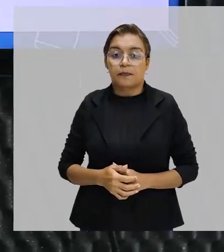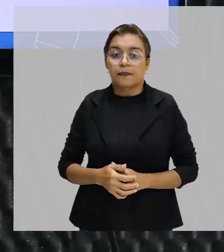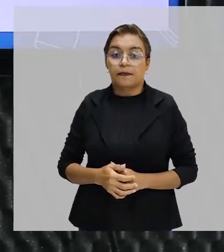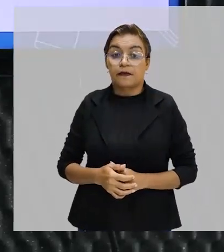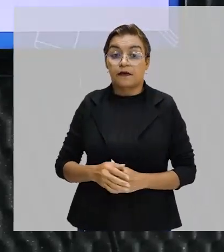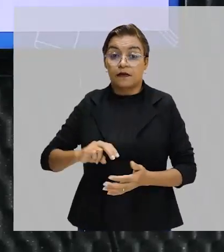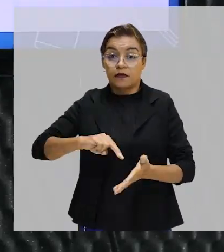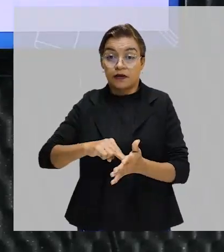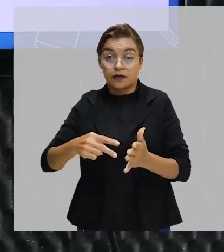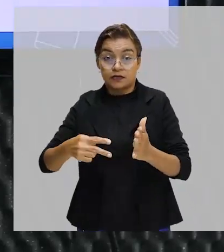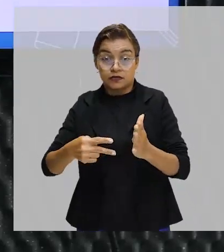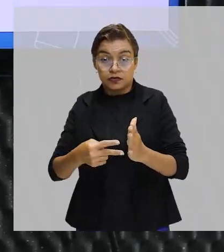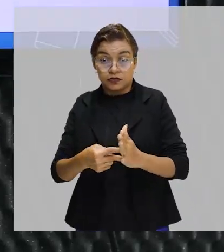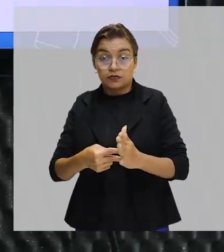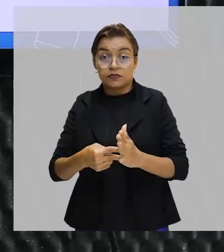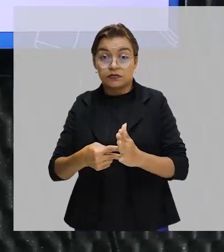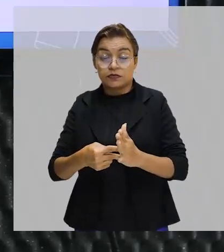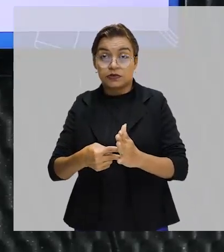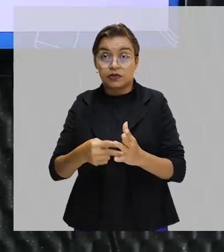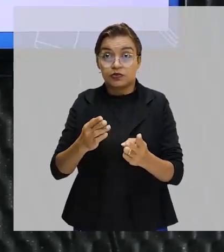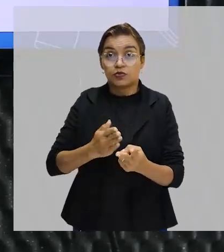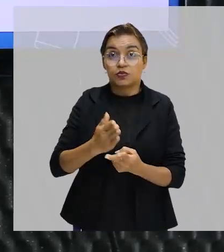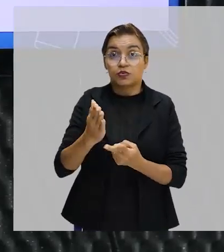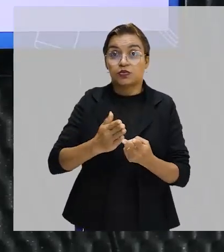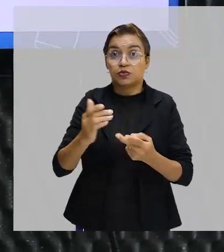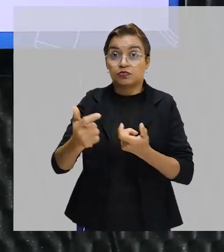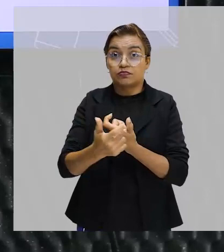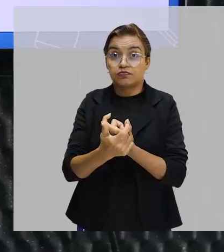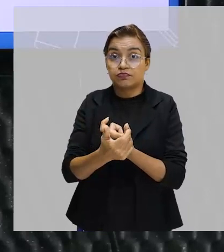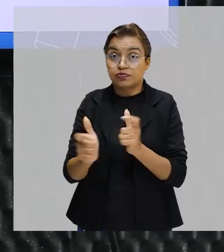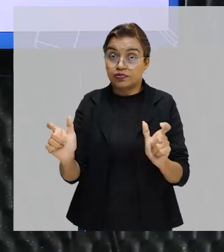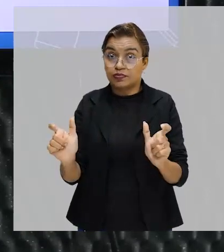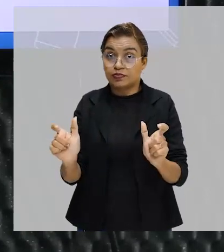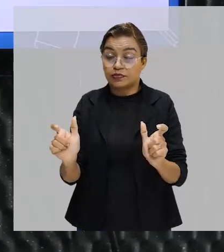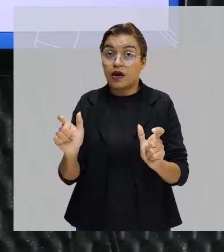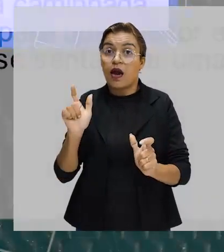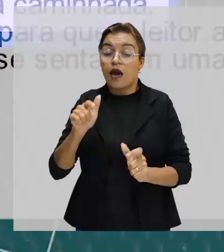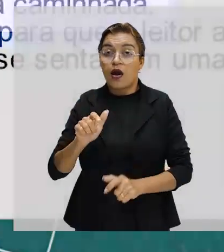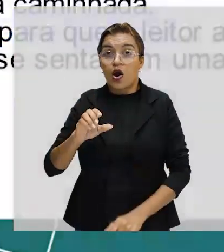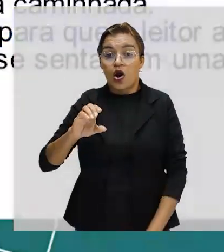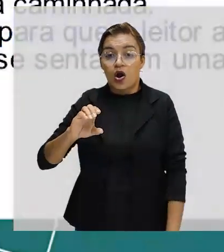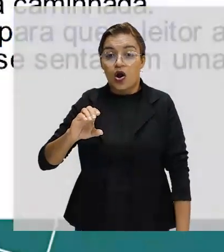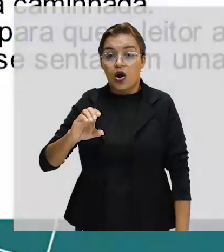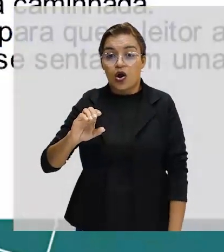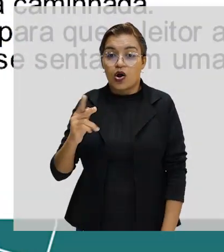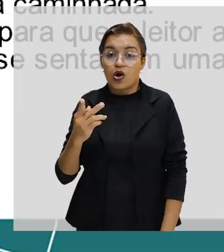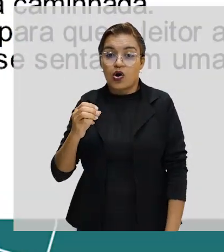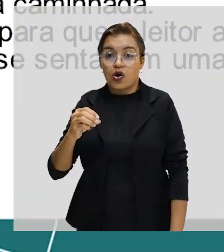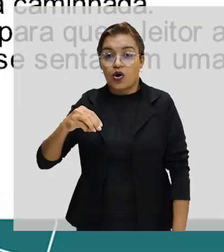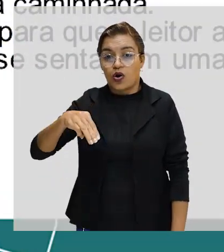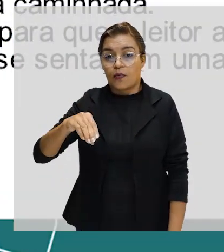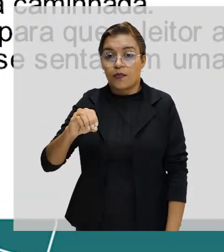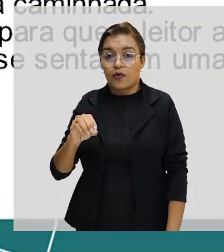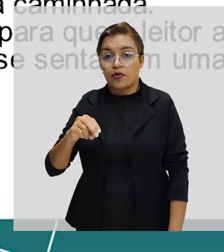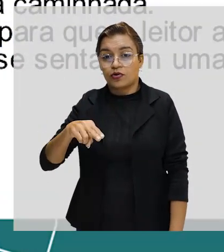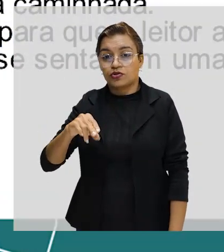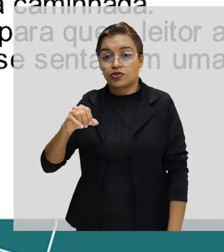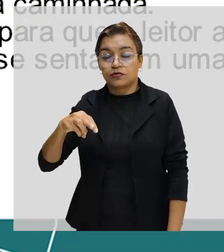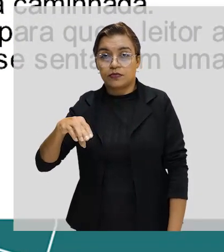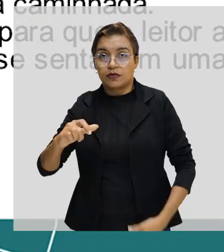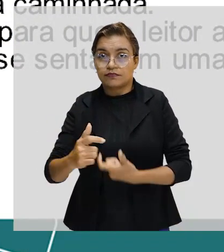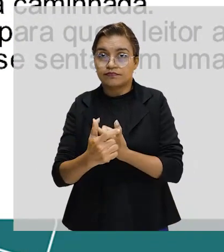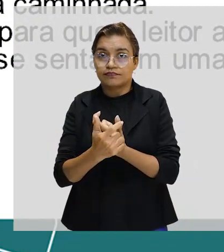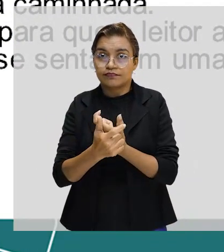Ambiguidade por homonímia. Esse é o caso mais conhecido da ambiguidade. Quando temos uma mesma palavra que